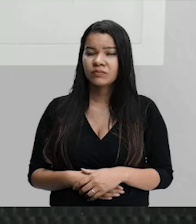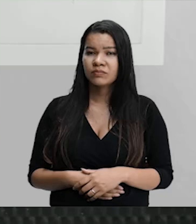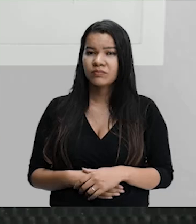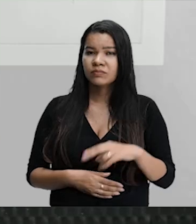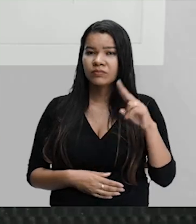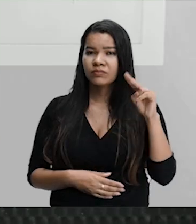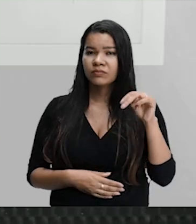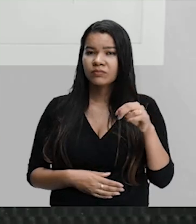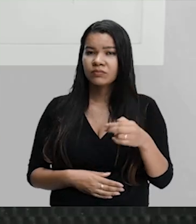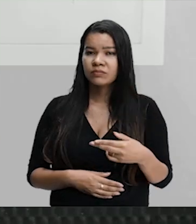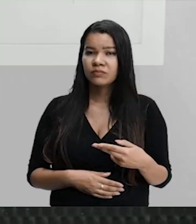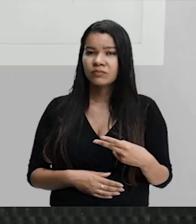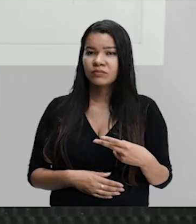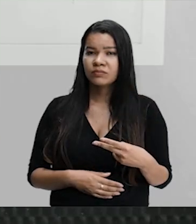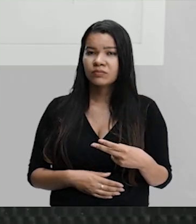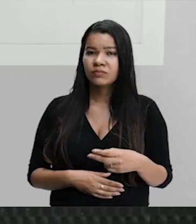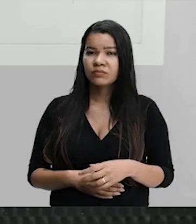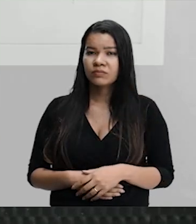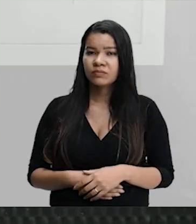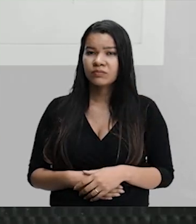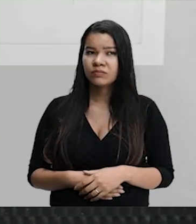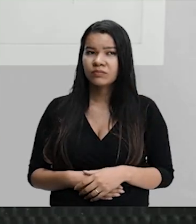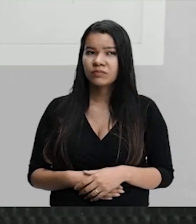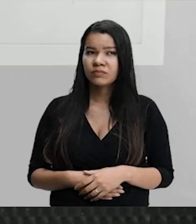N sobre 2, né?